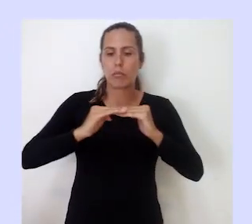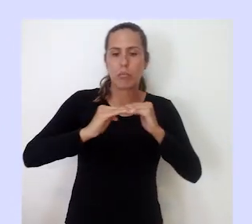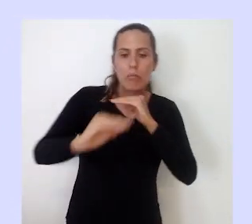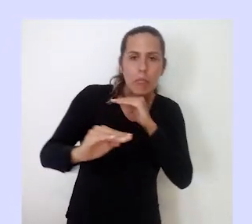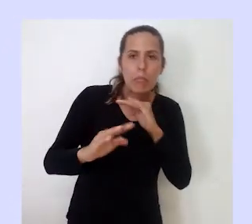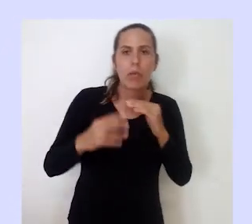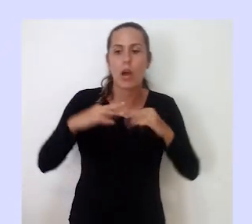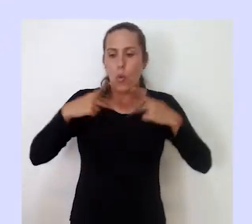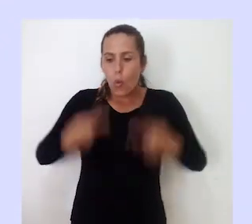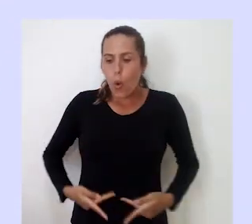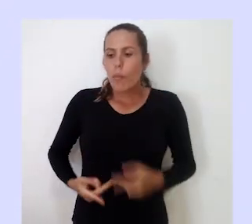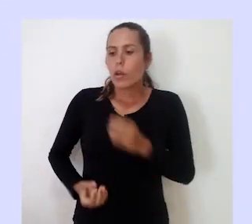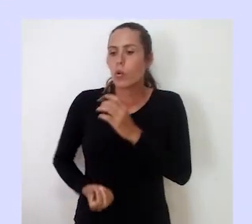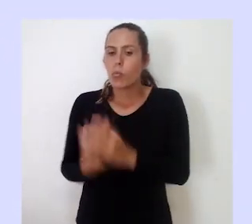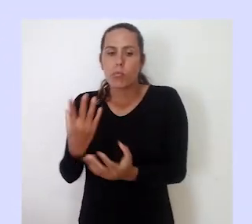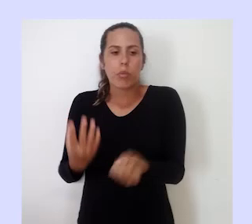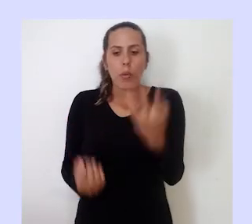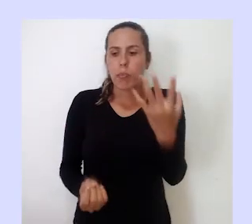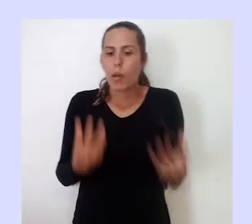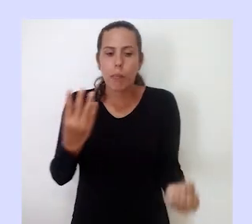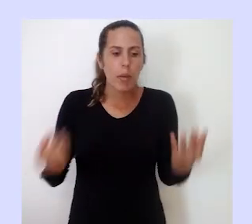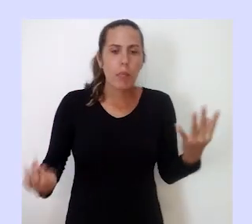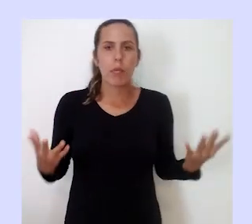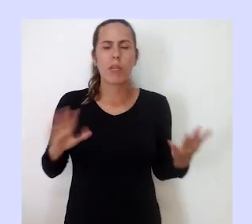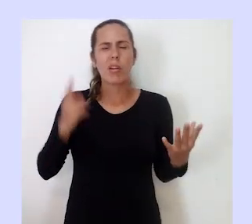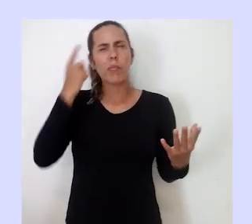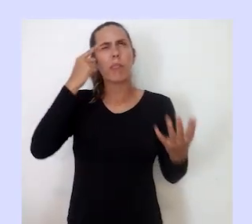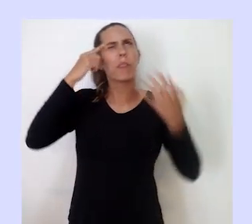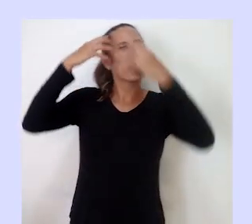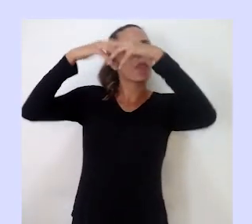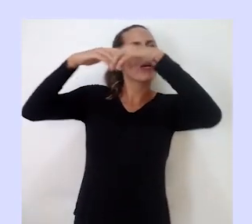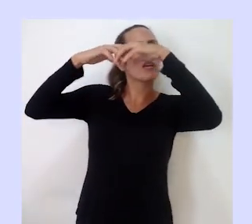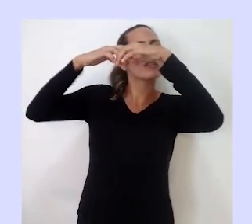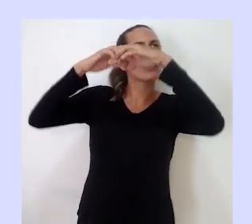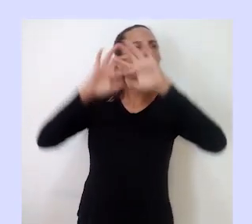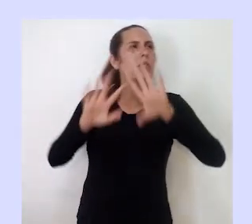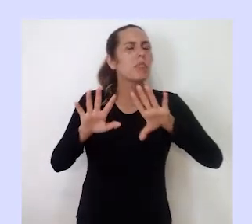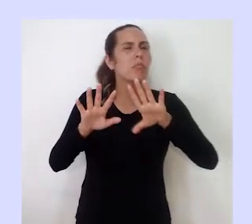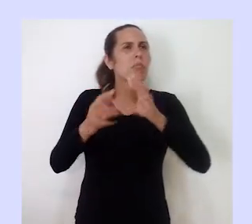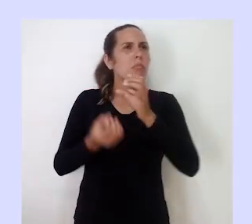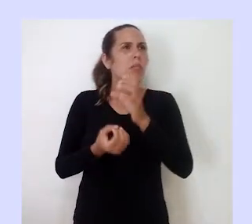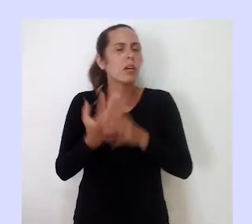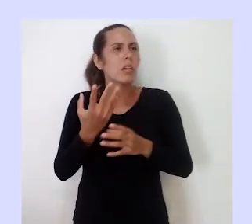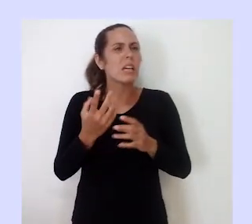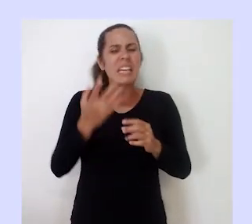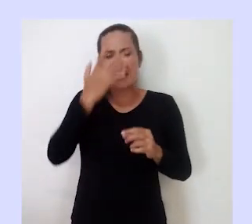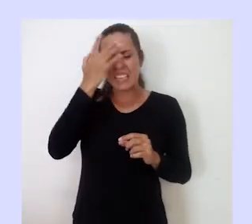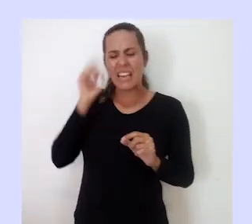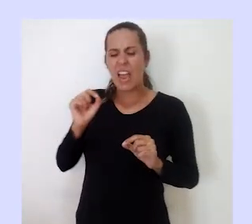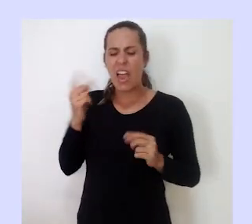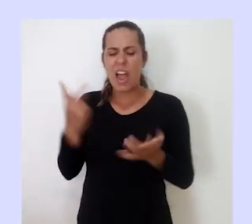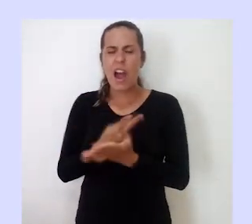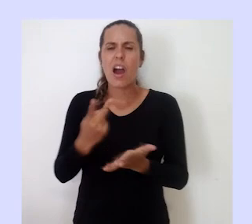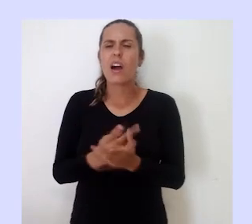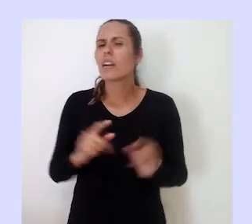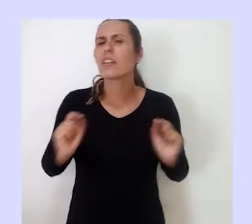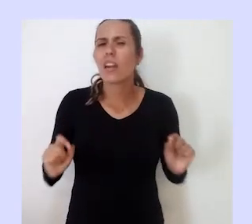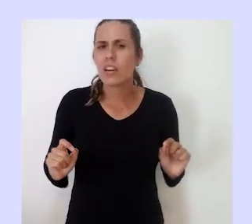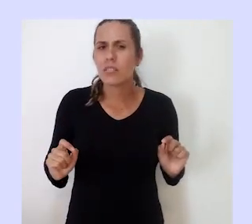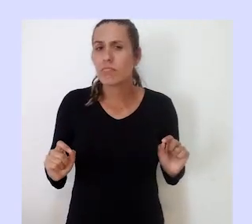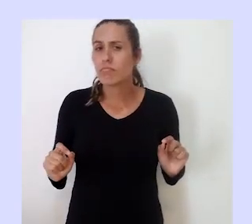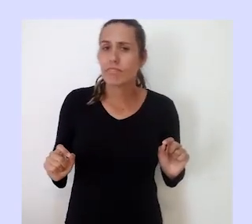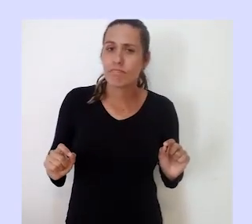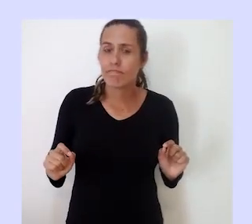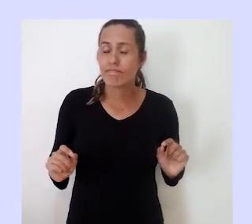errado aí? Vamos pensar. A gente precisa de um planejamento até para construir uma cidade. Então, quando não